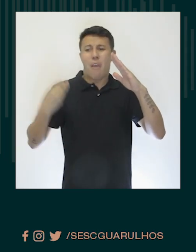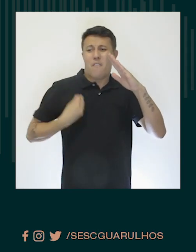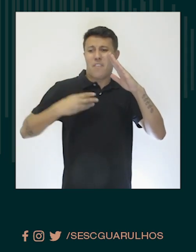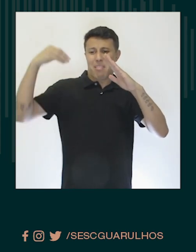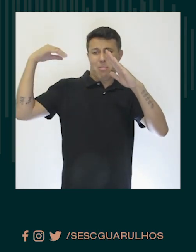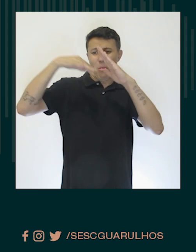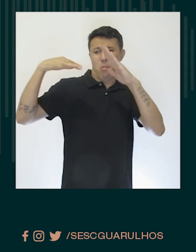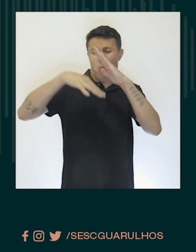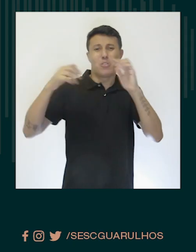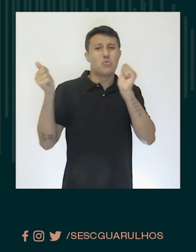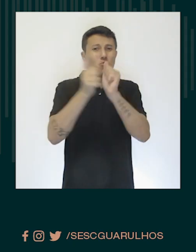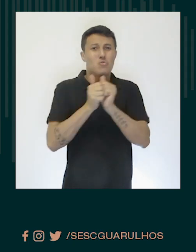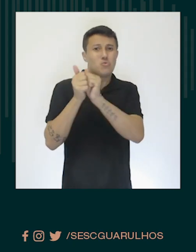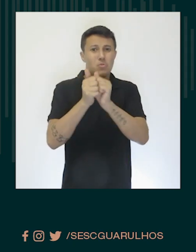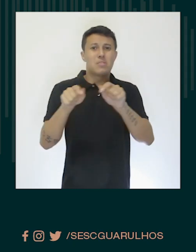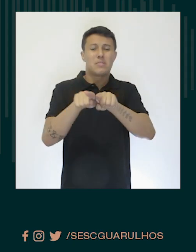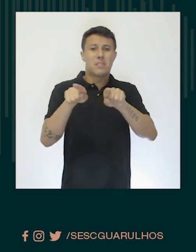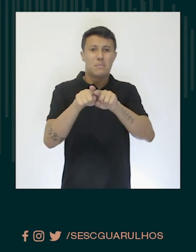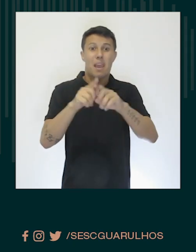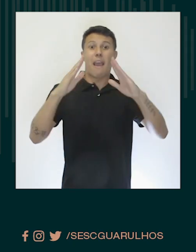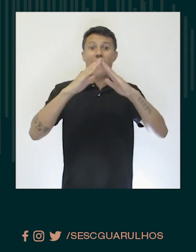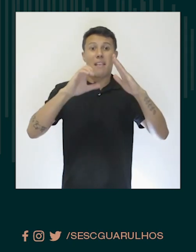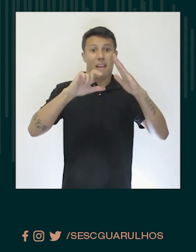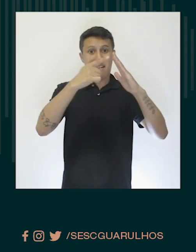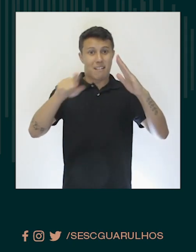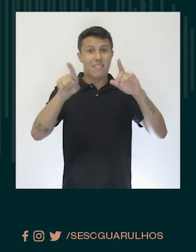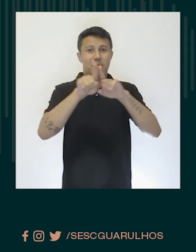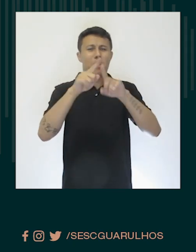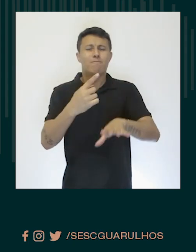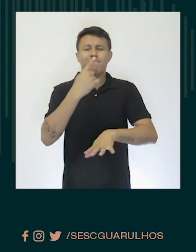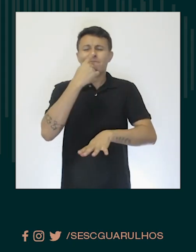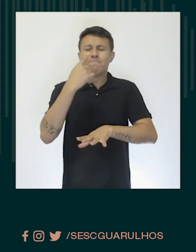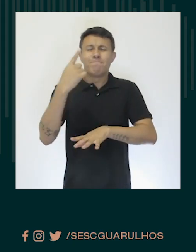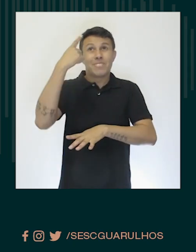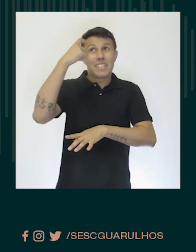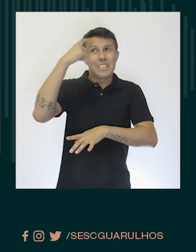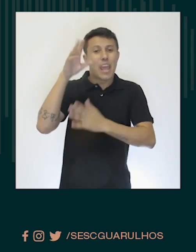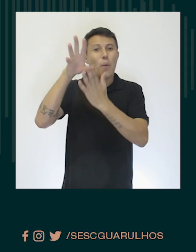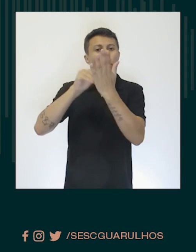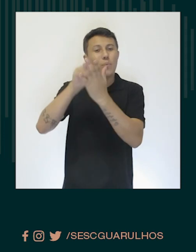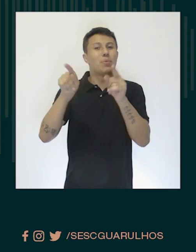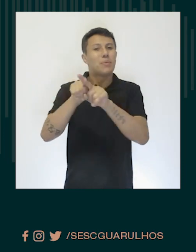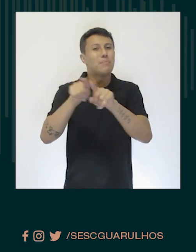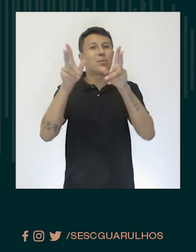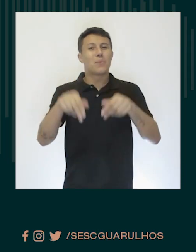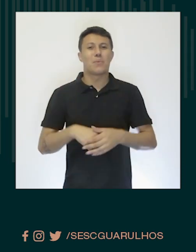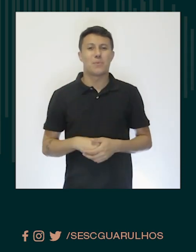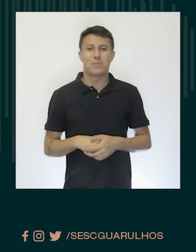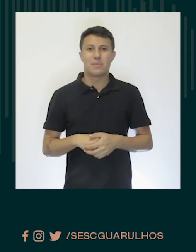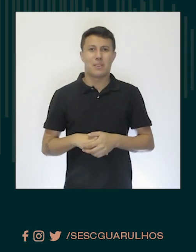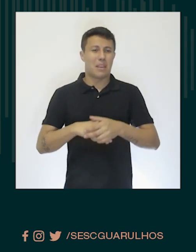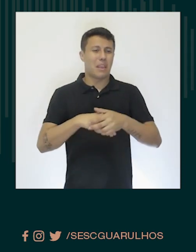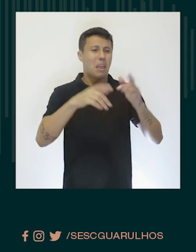gente curtia muito a movimentação, inclusive, da Casa Clã, os caras... Inspiração máxima, inclusive, no corre aí